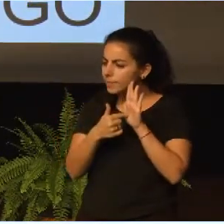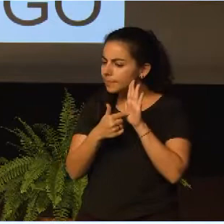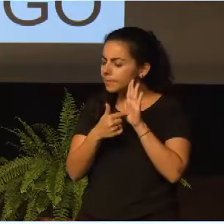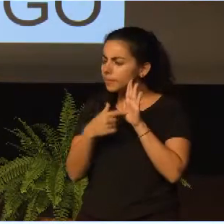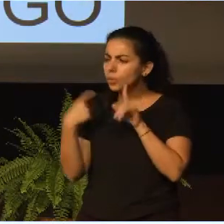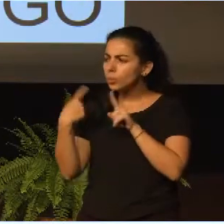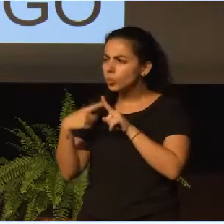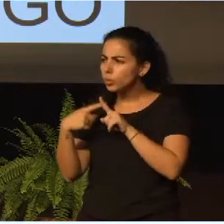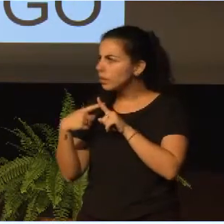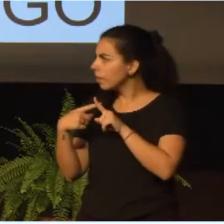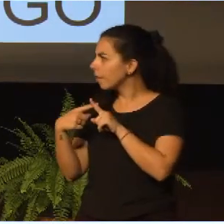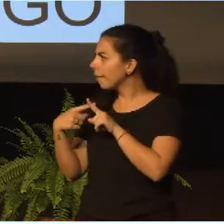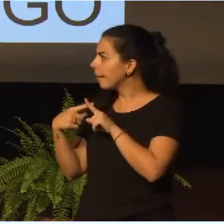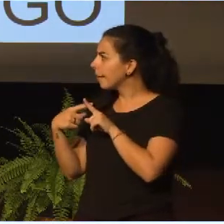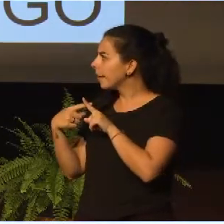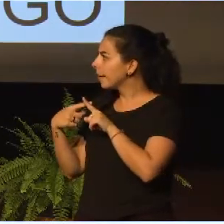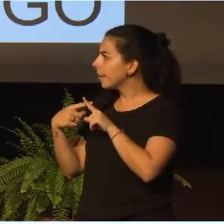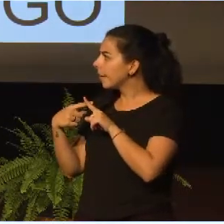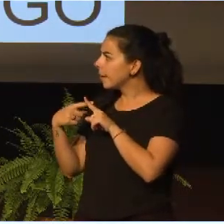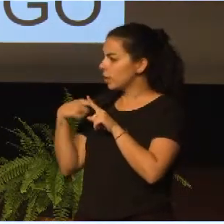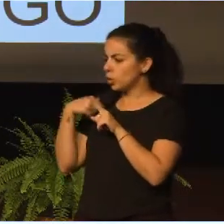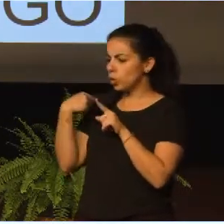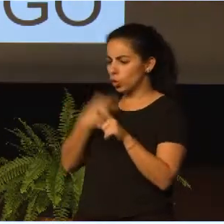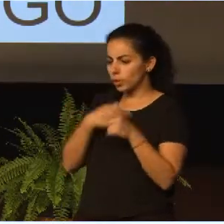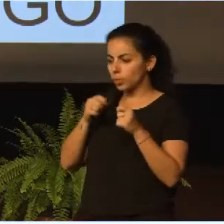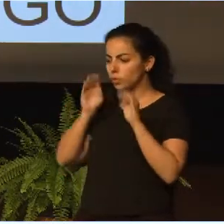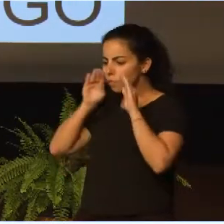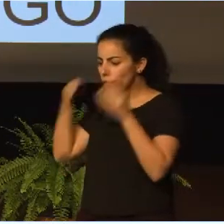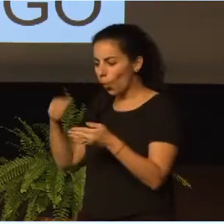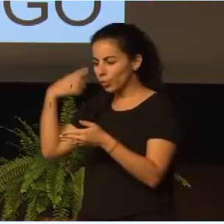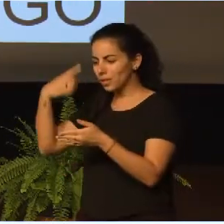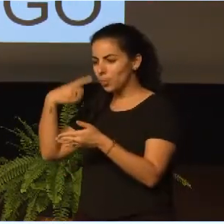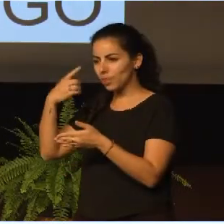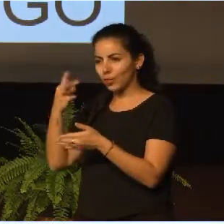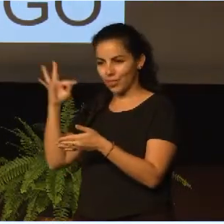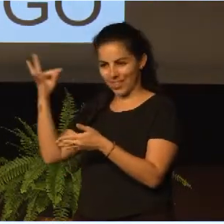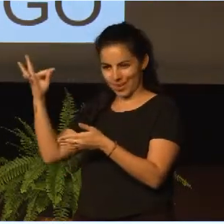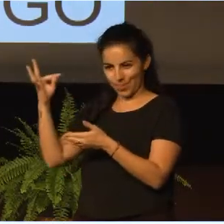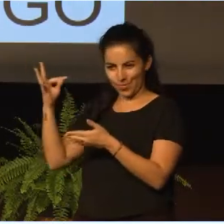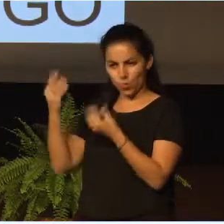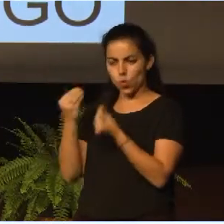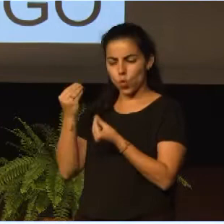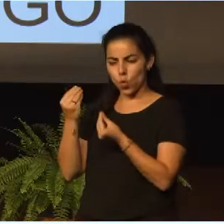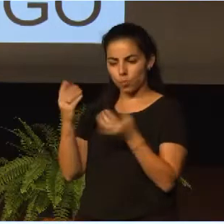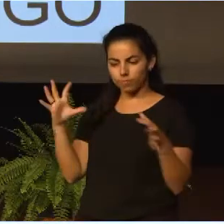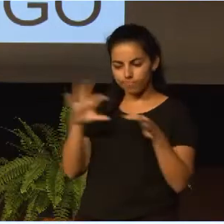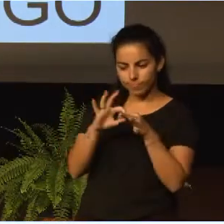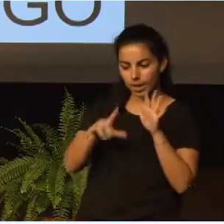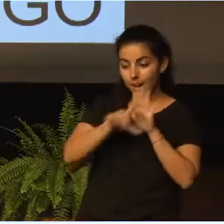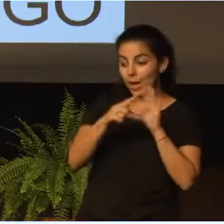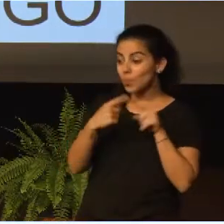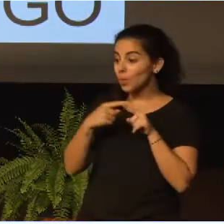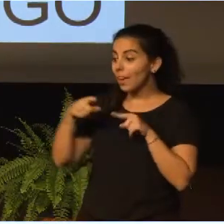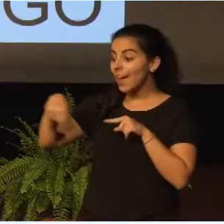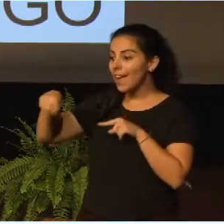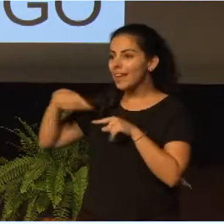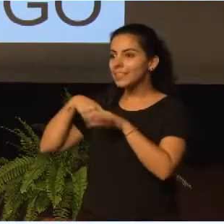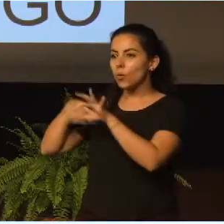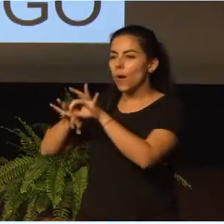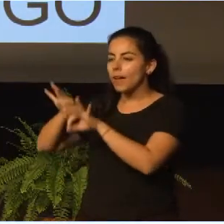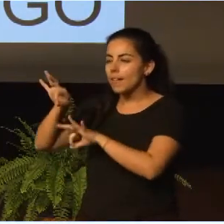que a gente podia ter um foco nos deputados federais, porque, principalmente, eles tinham um mínimo de organização nos